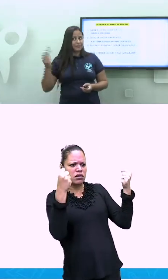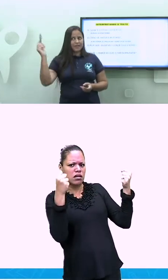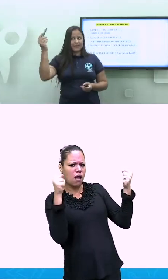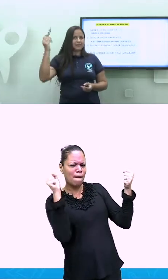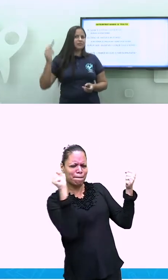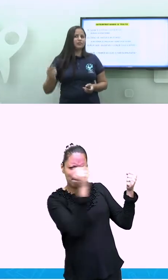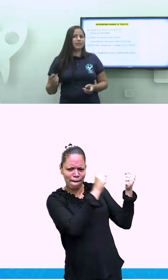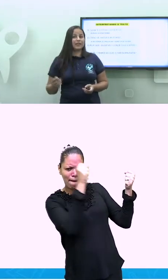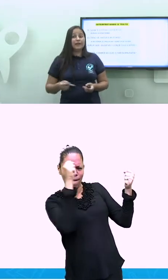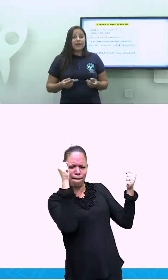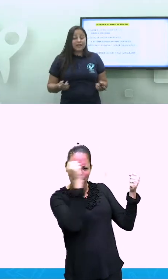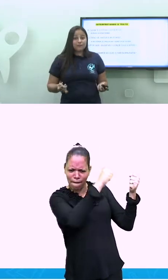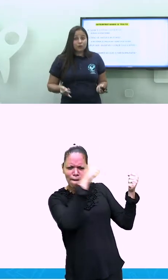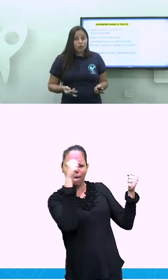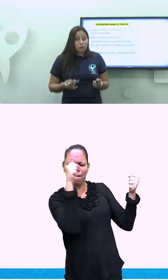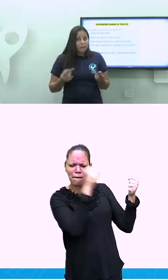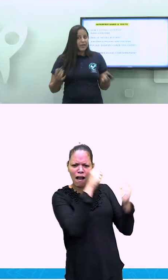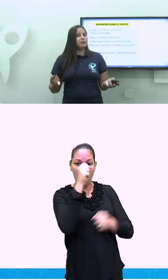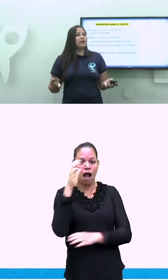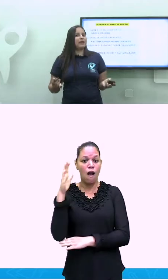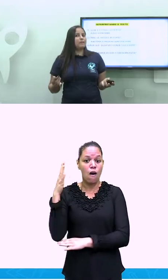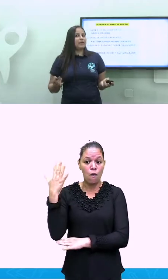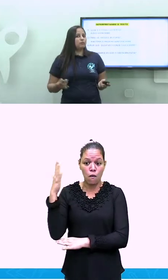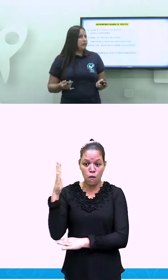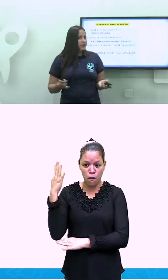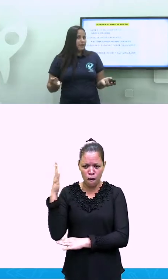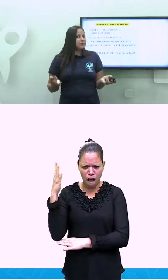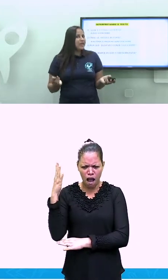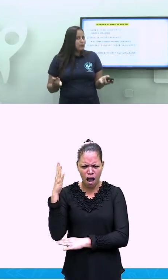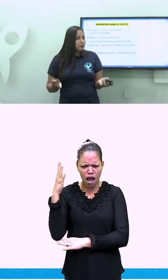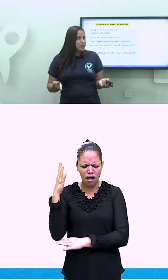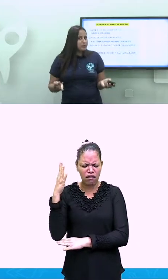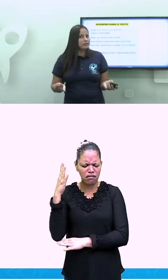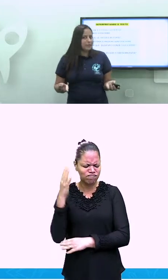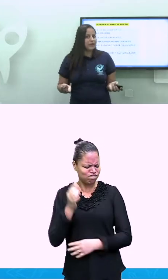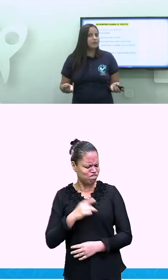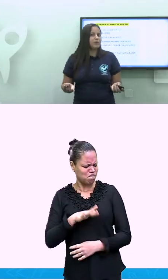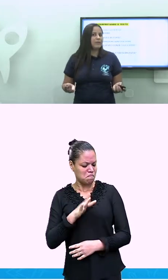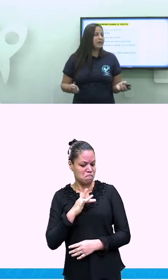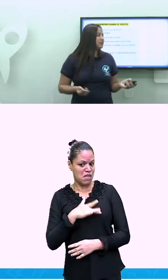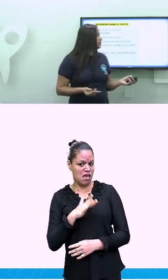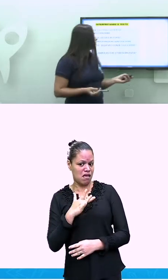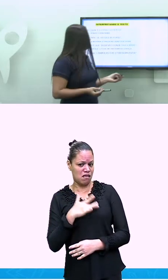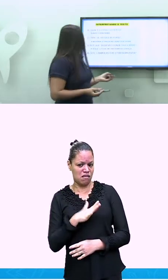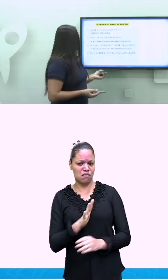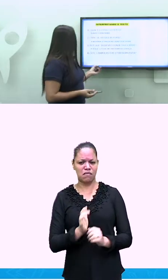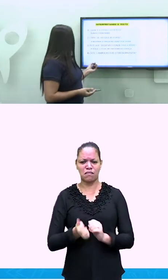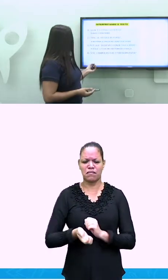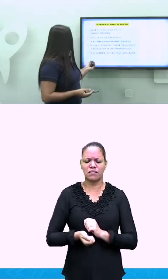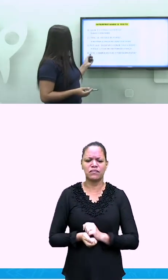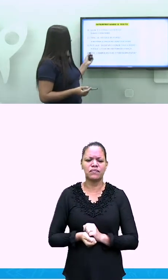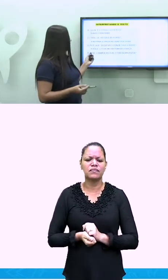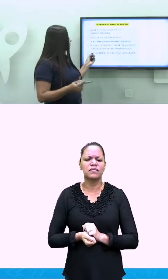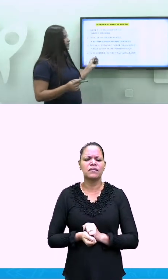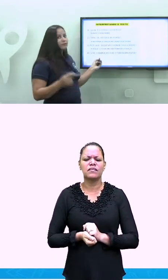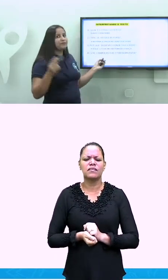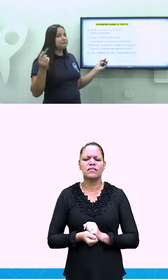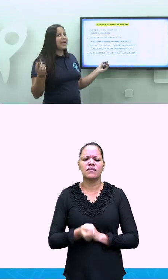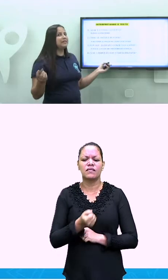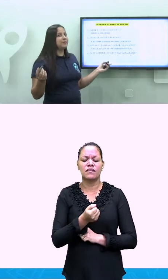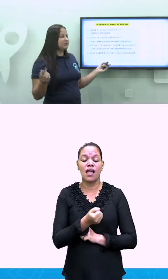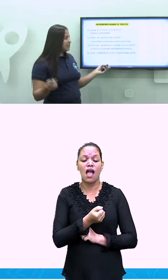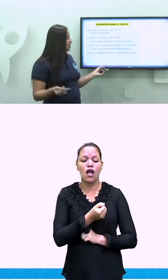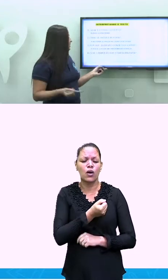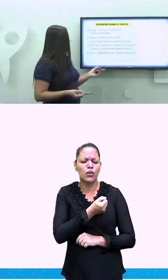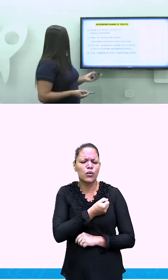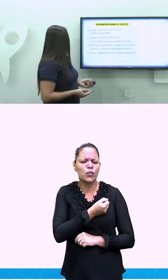na vidraça da janela. Ela ficou com medo daquele barulho. Ninguém consegue dormir quando tem medo, não é mesmo? Então, o que é? Porque ela viu um